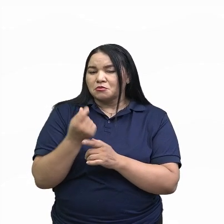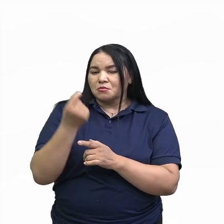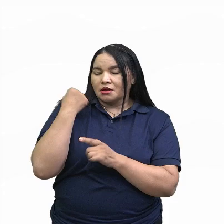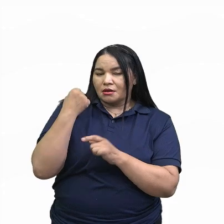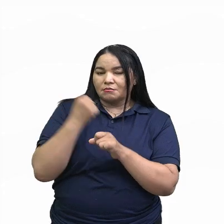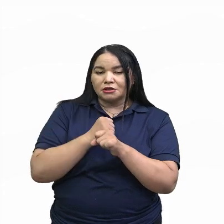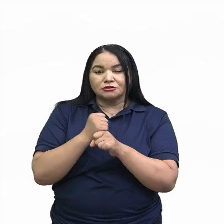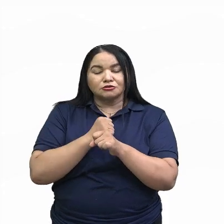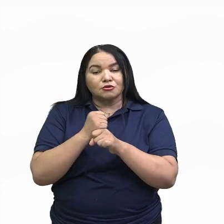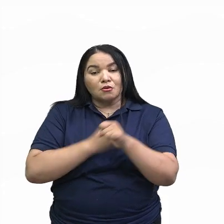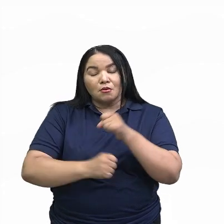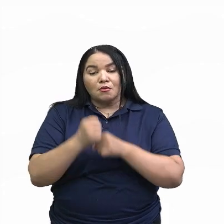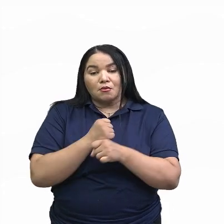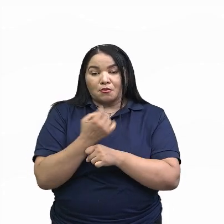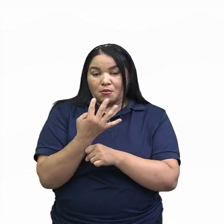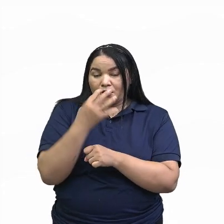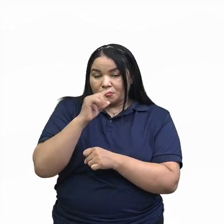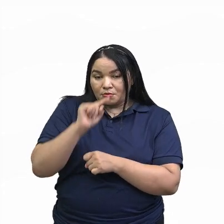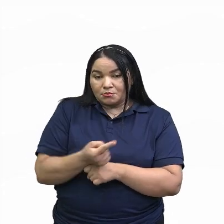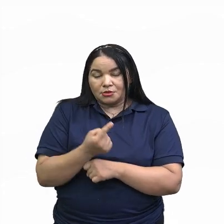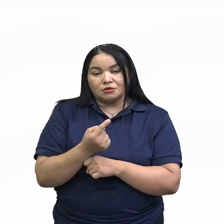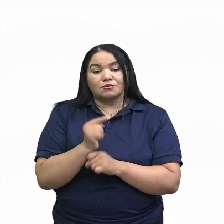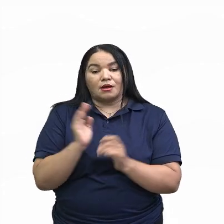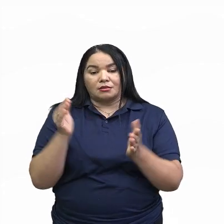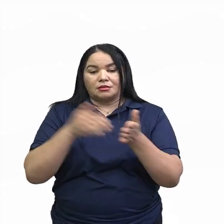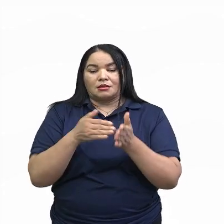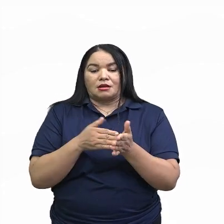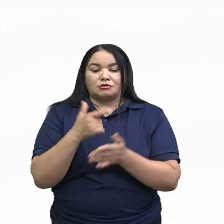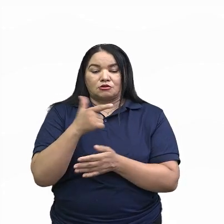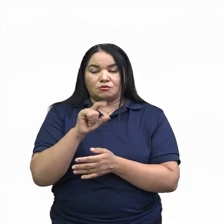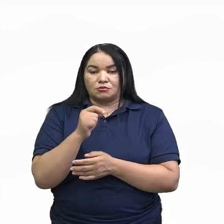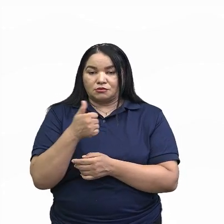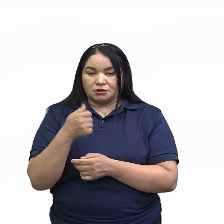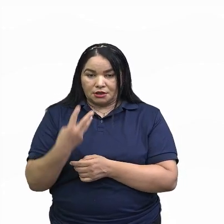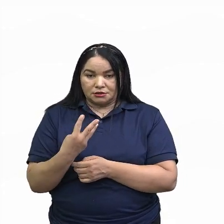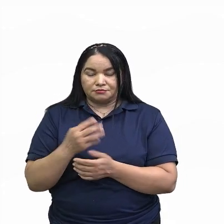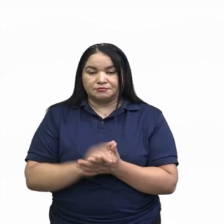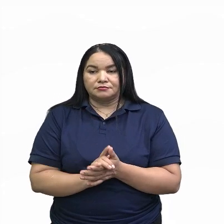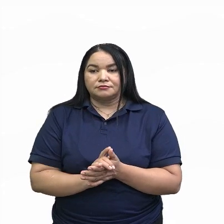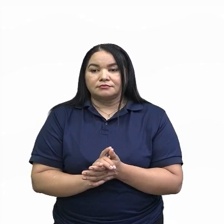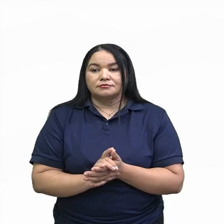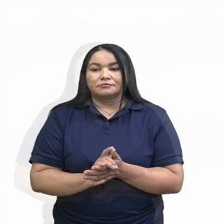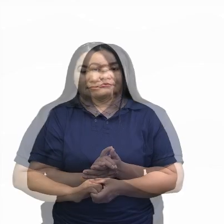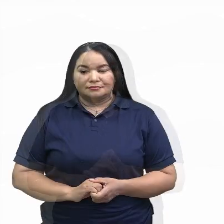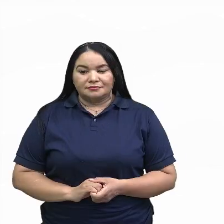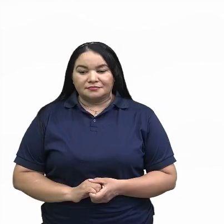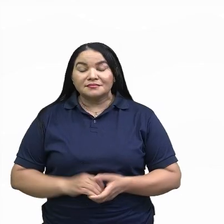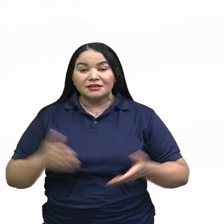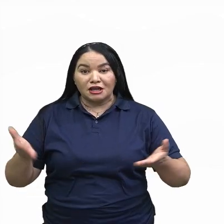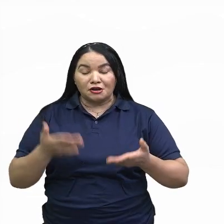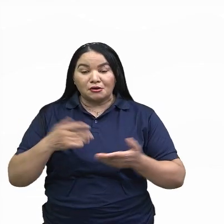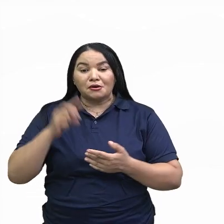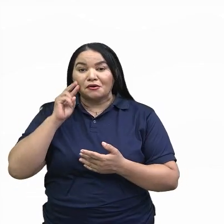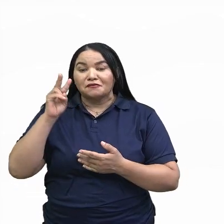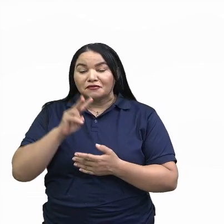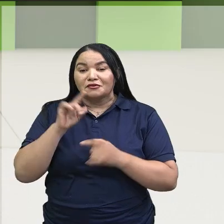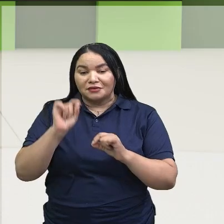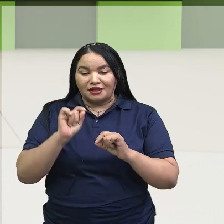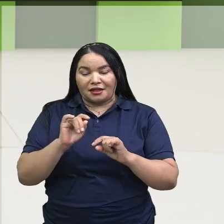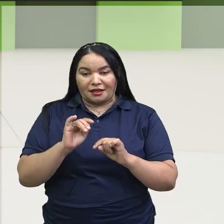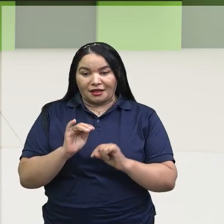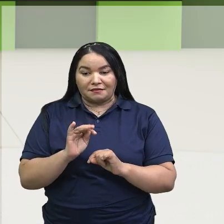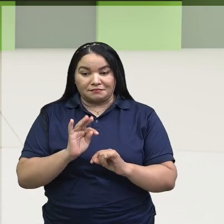desde 4.000 anos até 2013 aqui nesse caso. E nós vamos observar agora, né, essa técnica